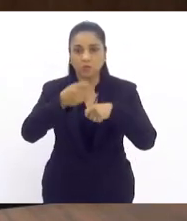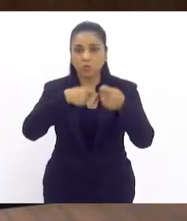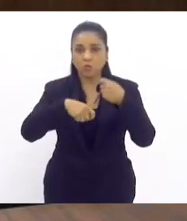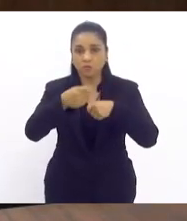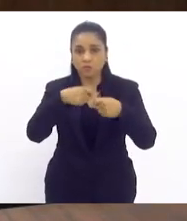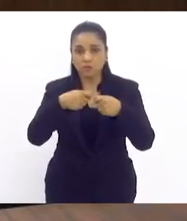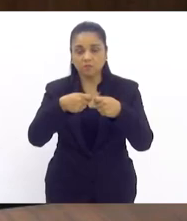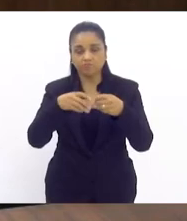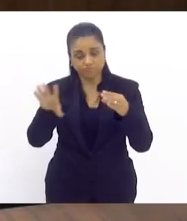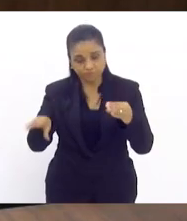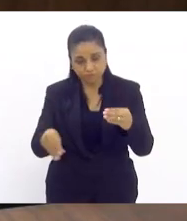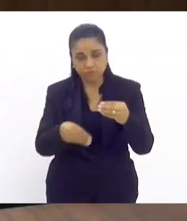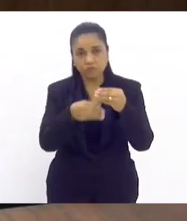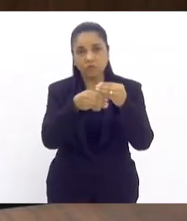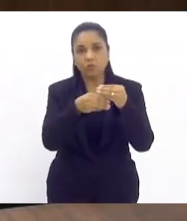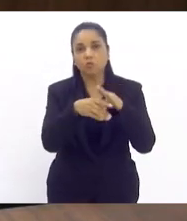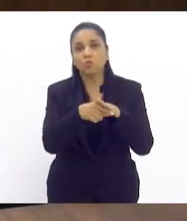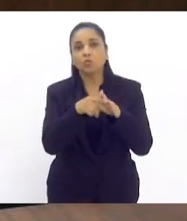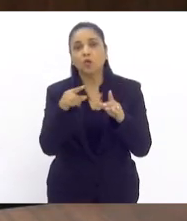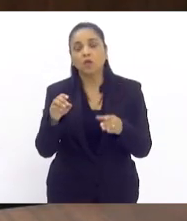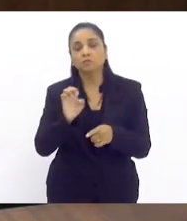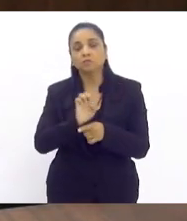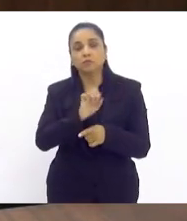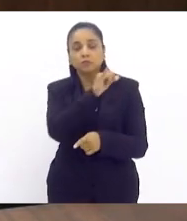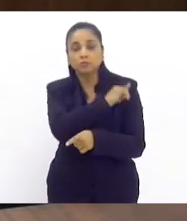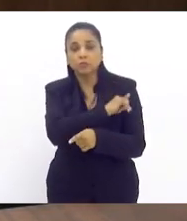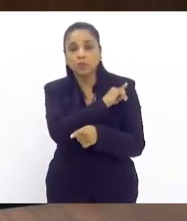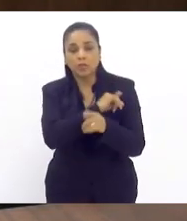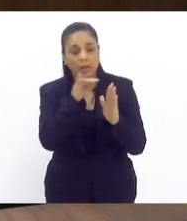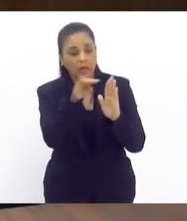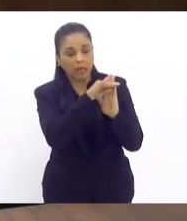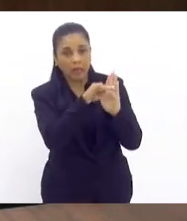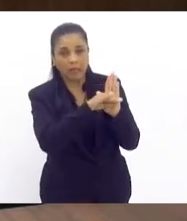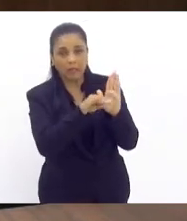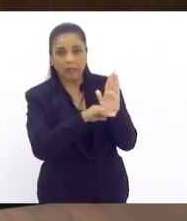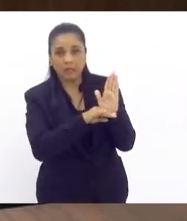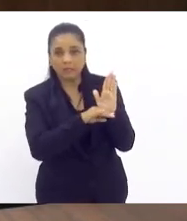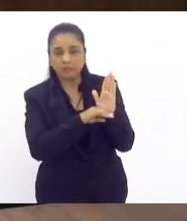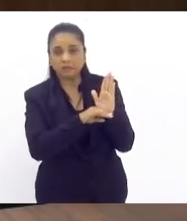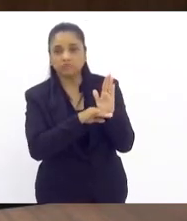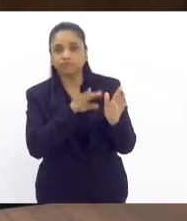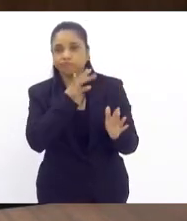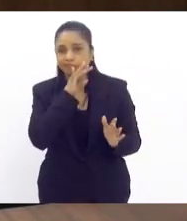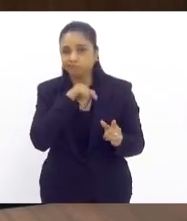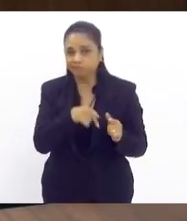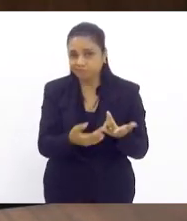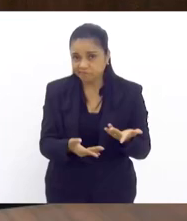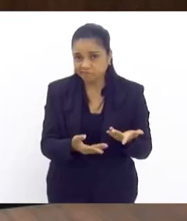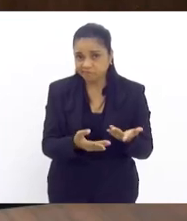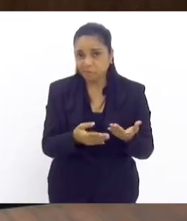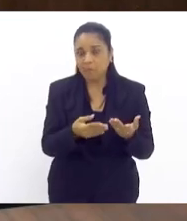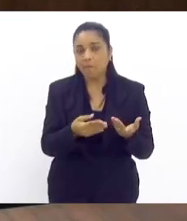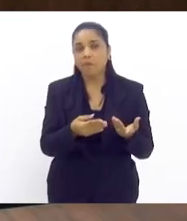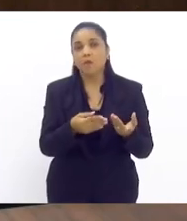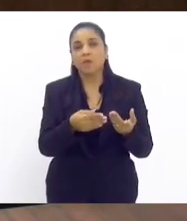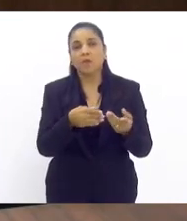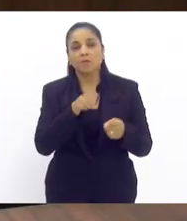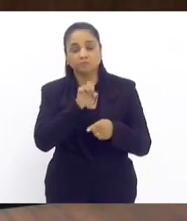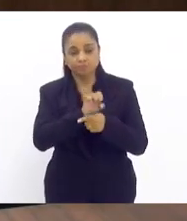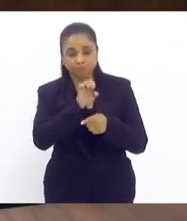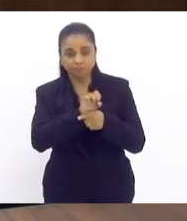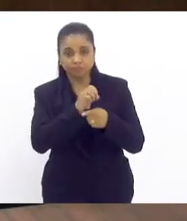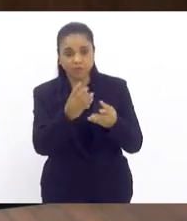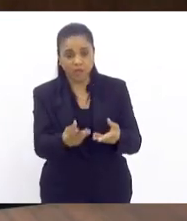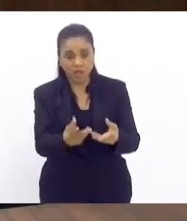de incluir o Estado do Rio de Janeiro numa lista negra, onde, dessa forma, a partir do momento que o Estado do Rio puder receber